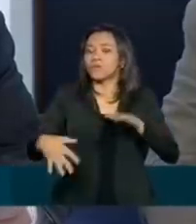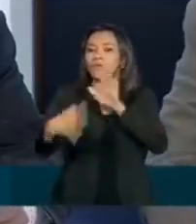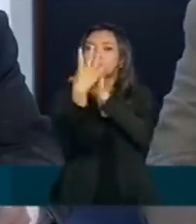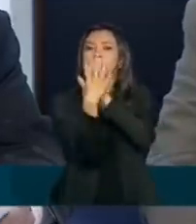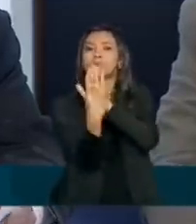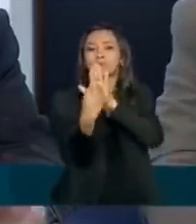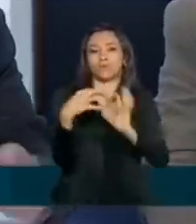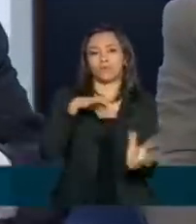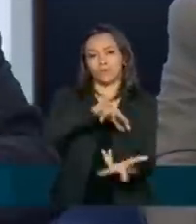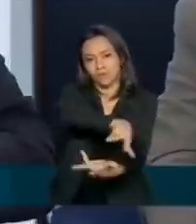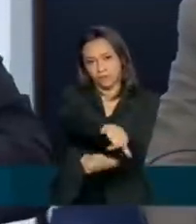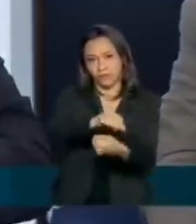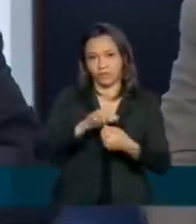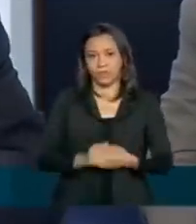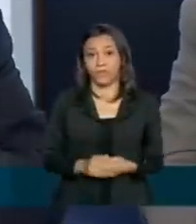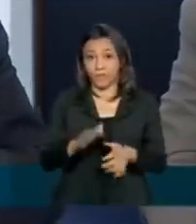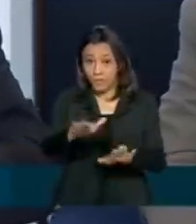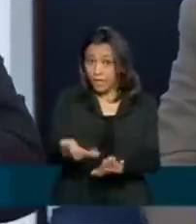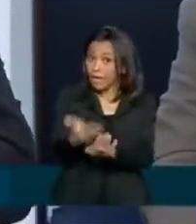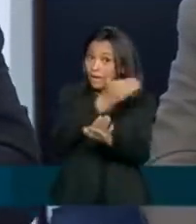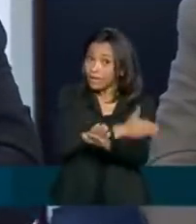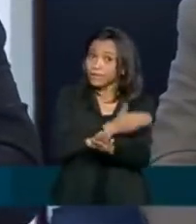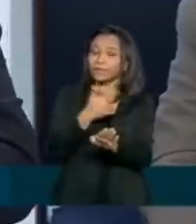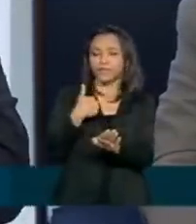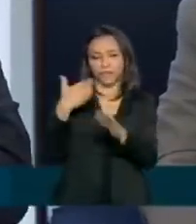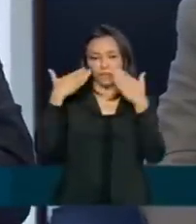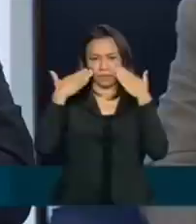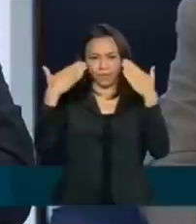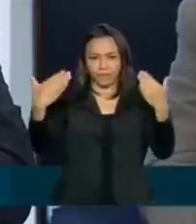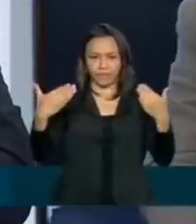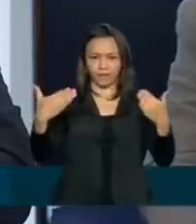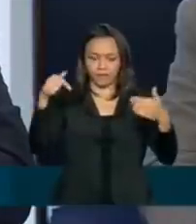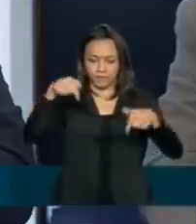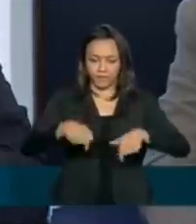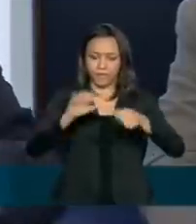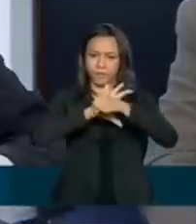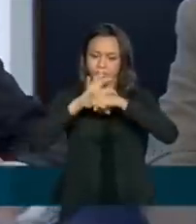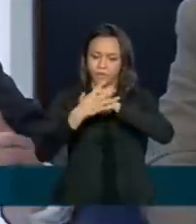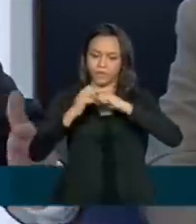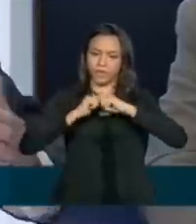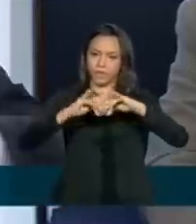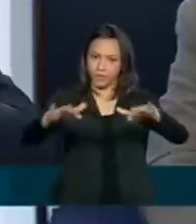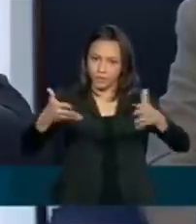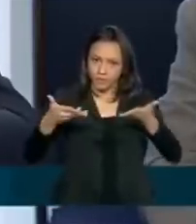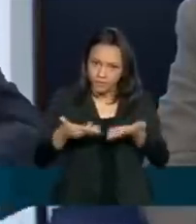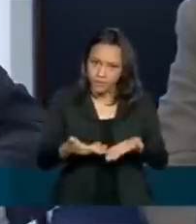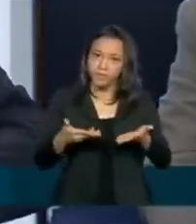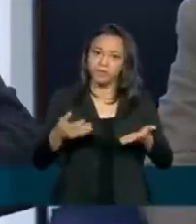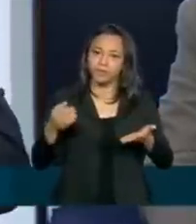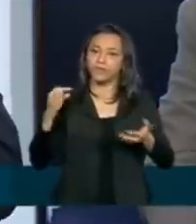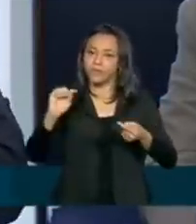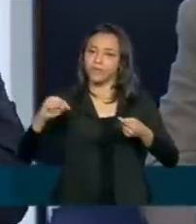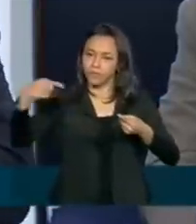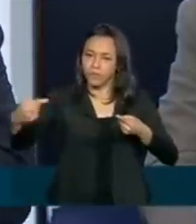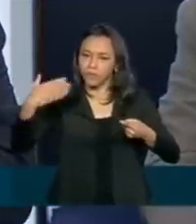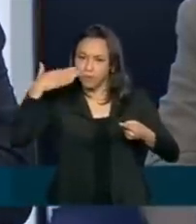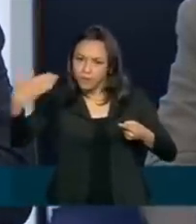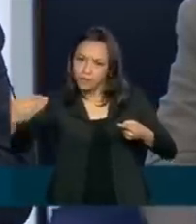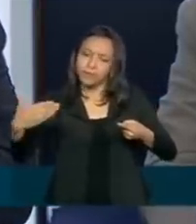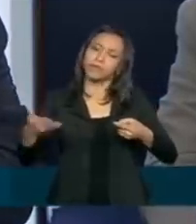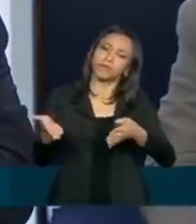E eu, antes de entrar na visão geral sobre a pandemia, eu acho que começa por aí, e depois eu entro na apresentação